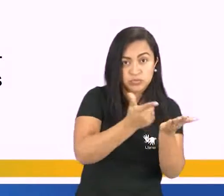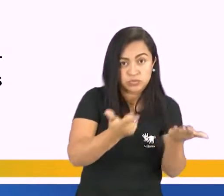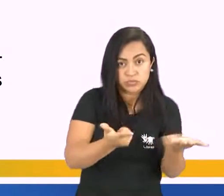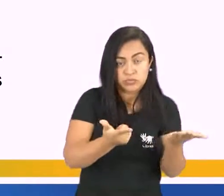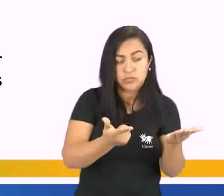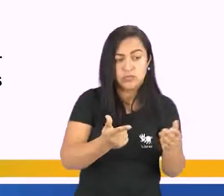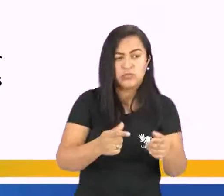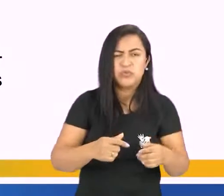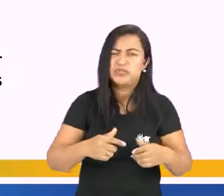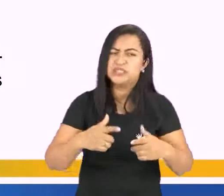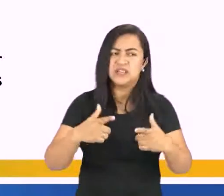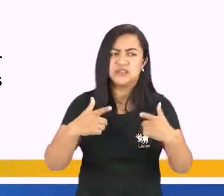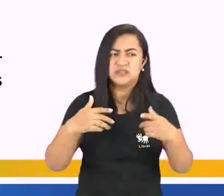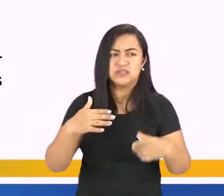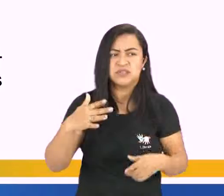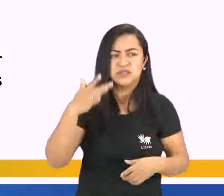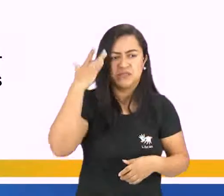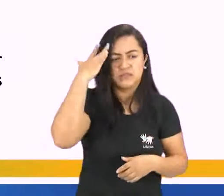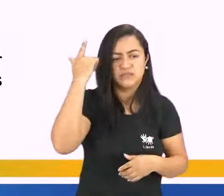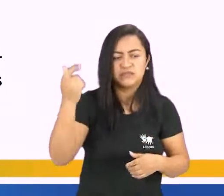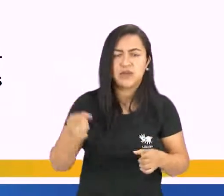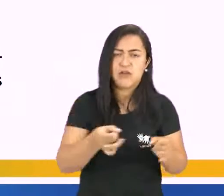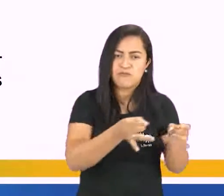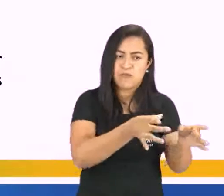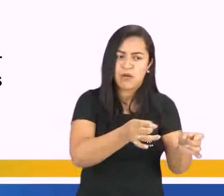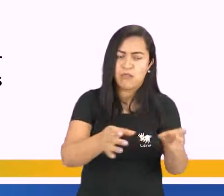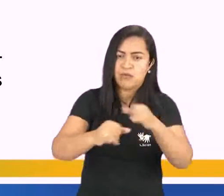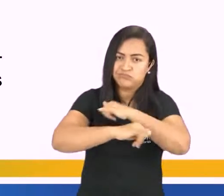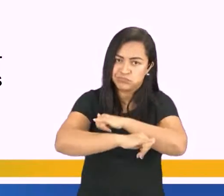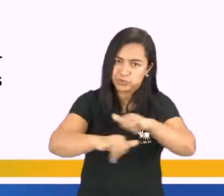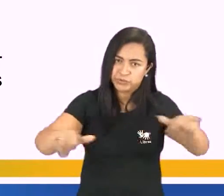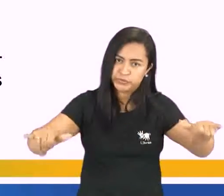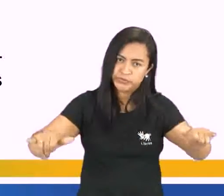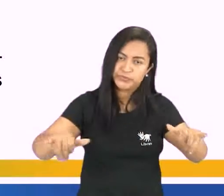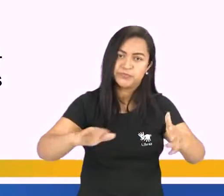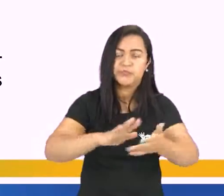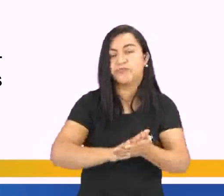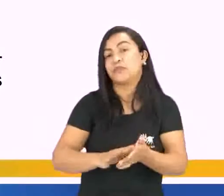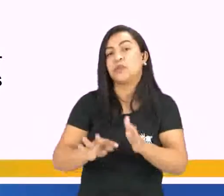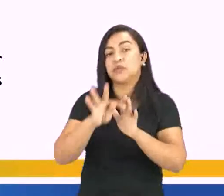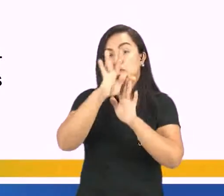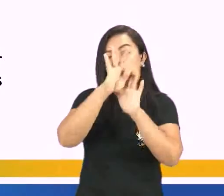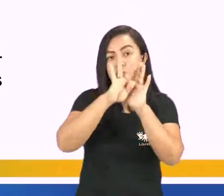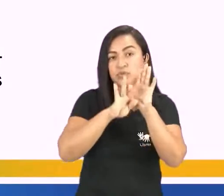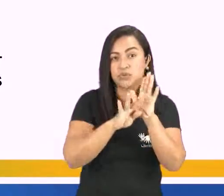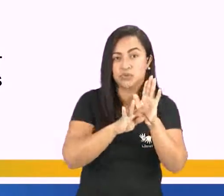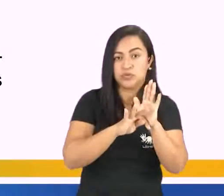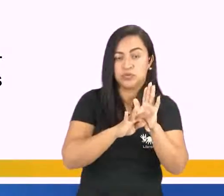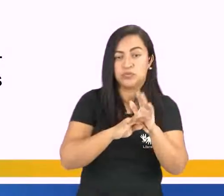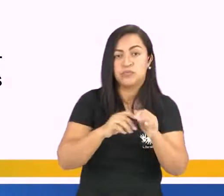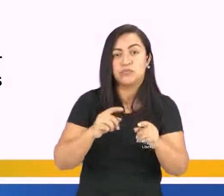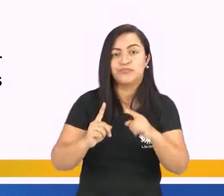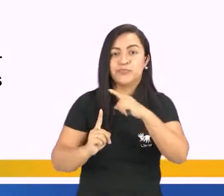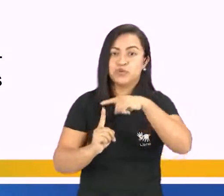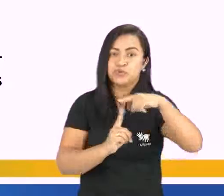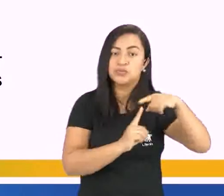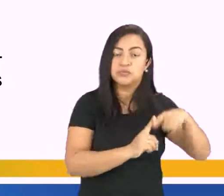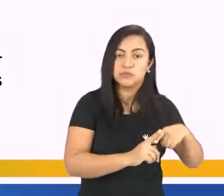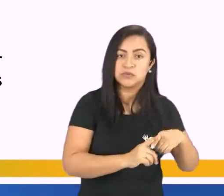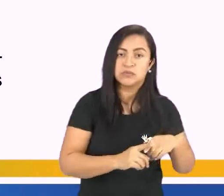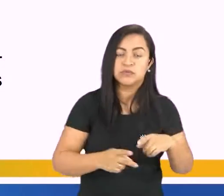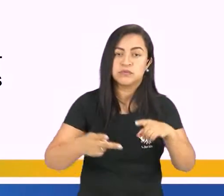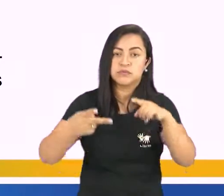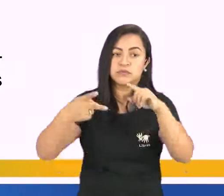publicitário, por mencionar alguns. Os tipos de textos argumentativos podem ser argumento